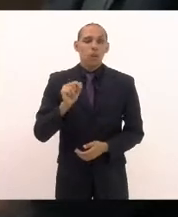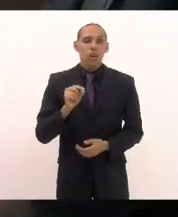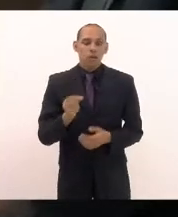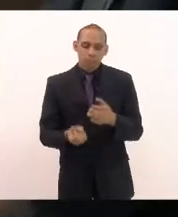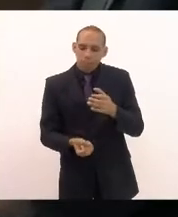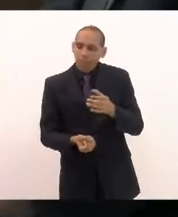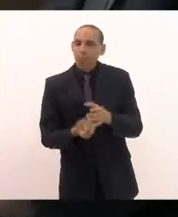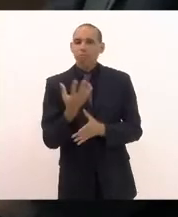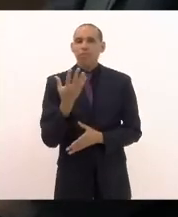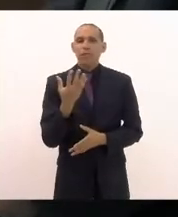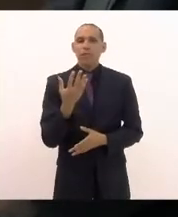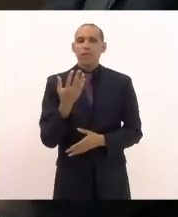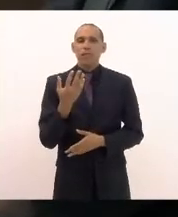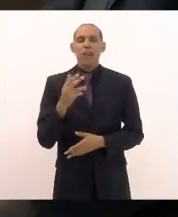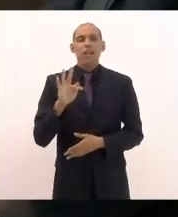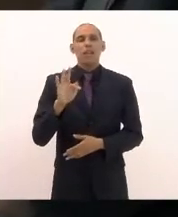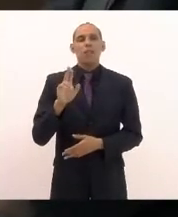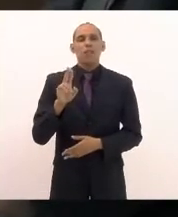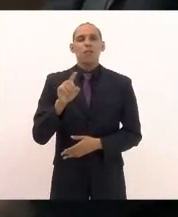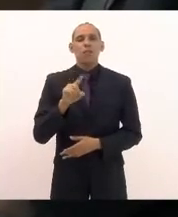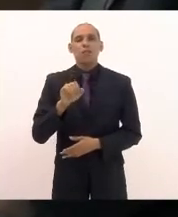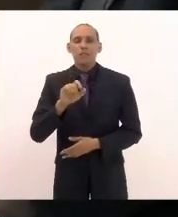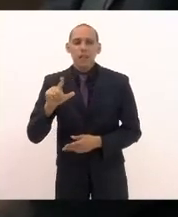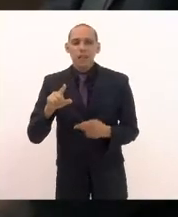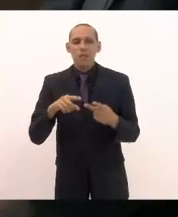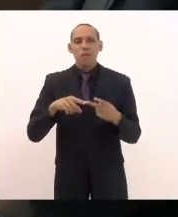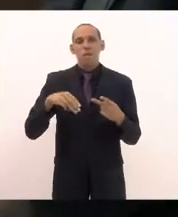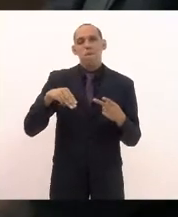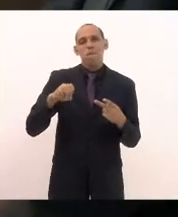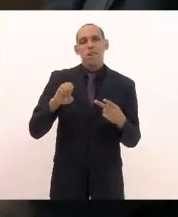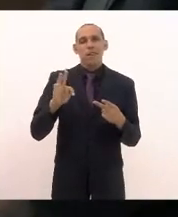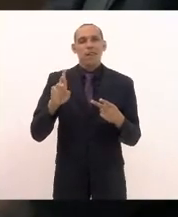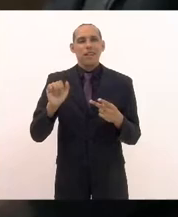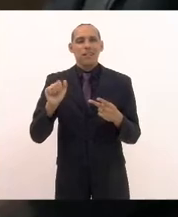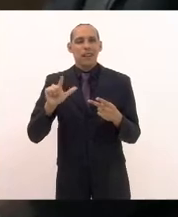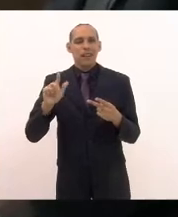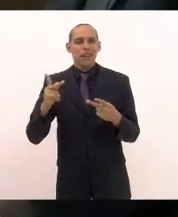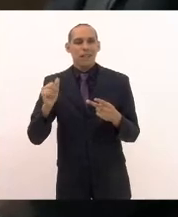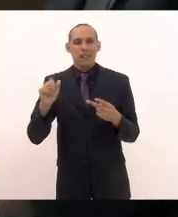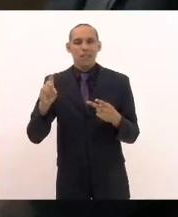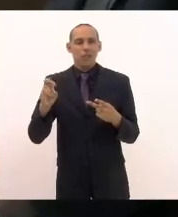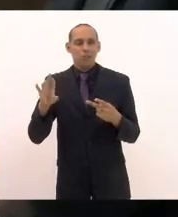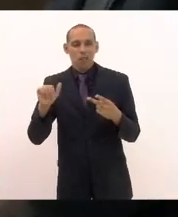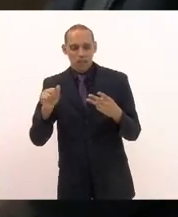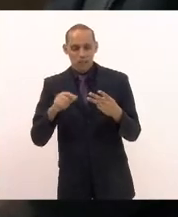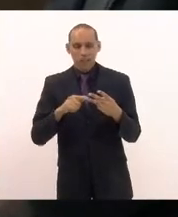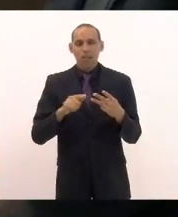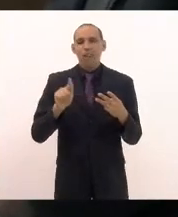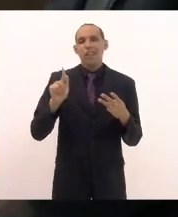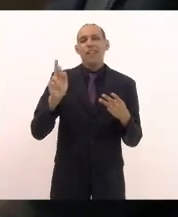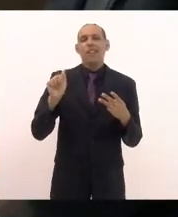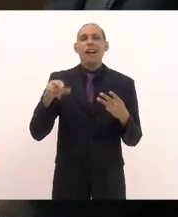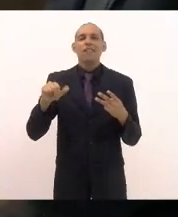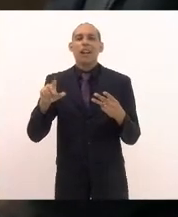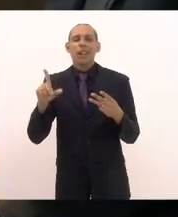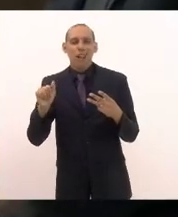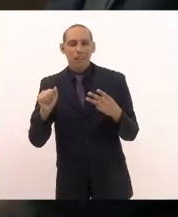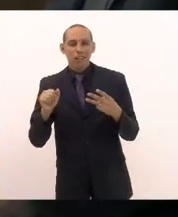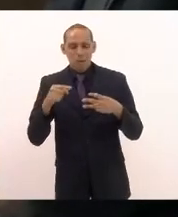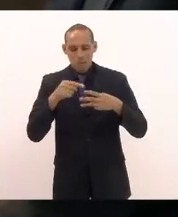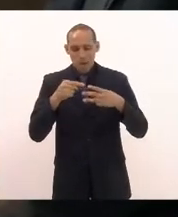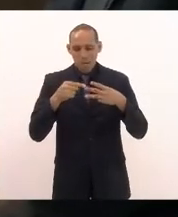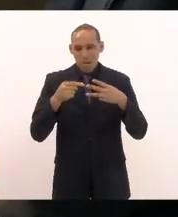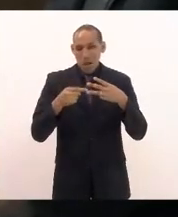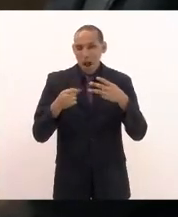surgimento dos fuzis, das metralhadoras, das granadas, desses armamentos de